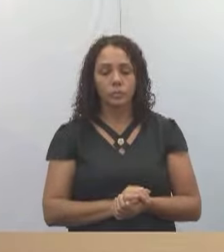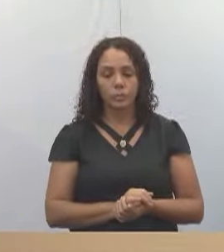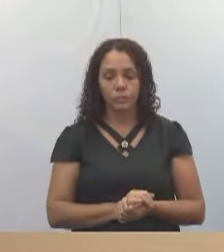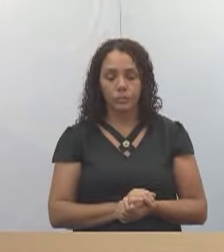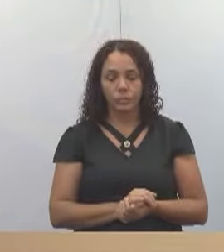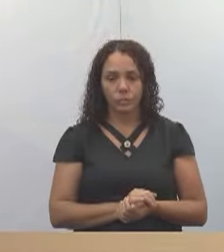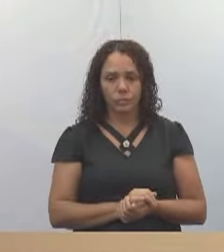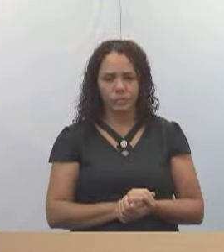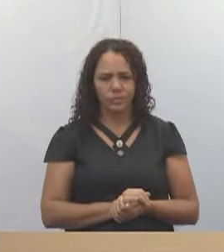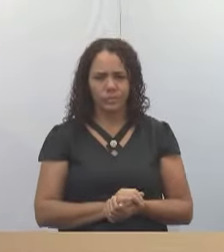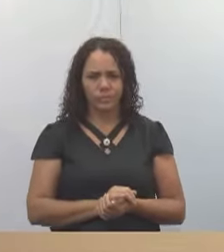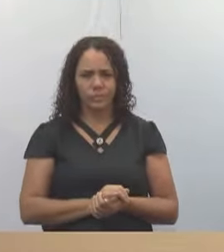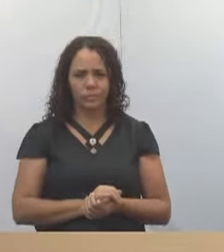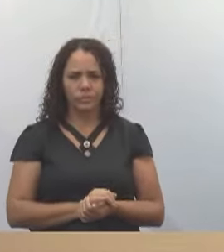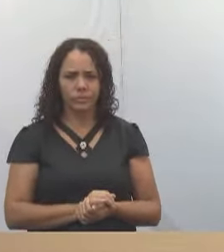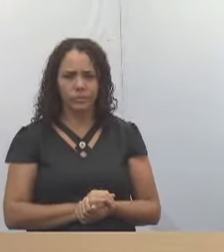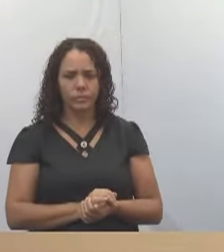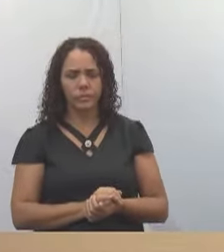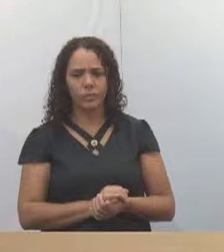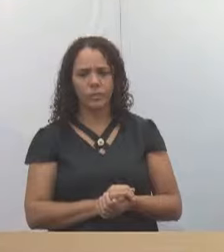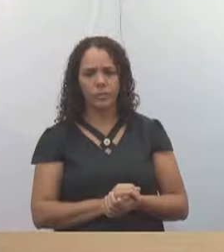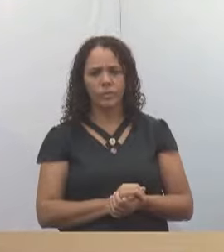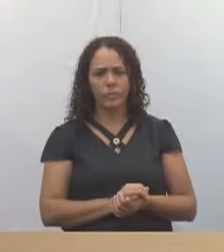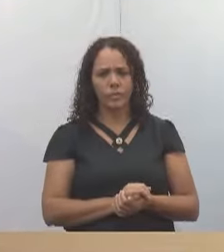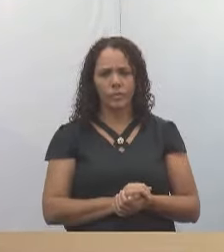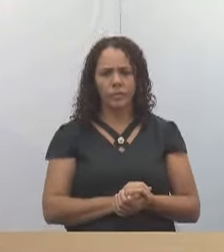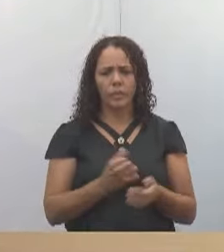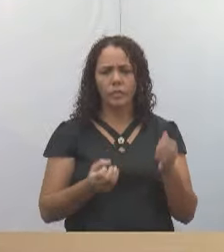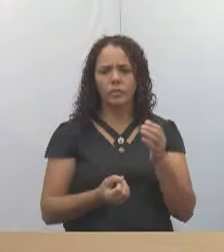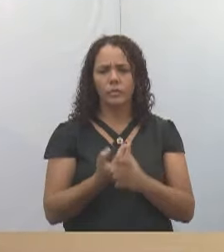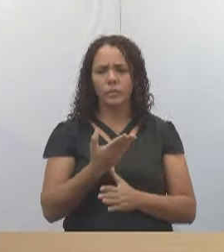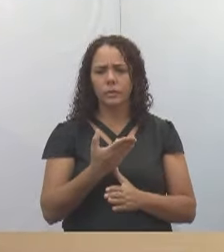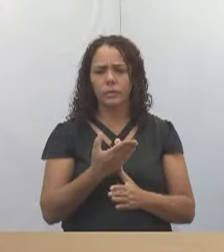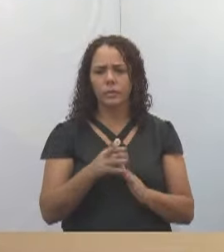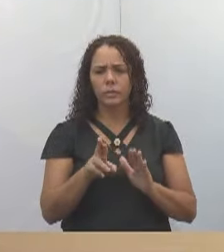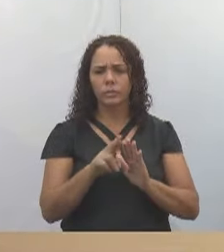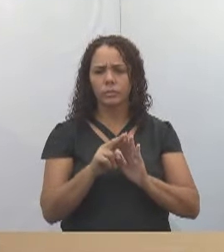conduta do legislador, criou uma norma